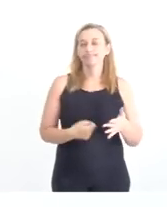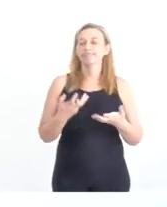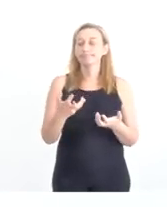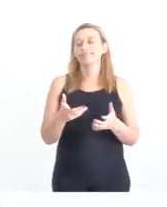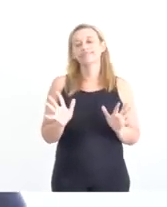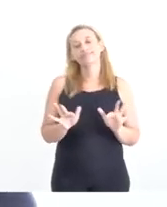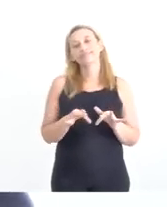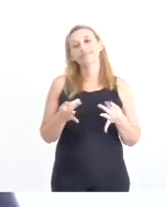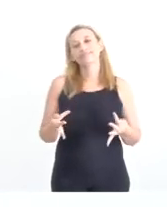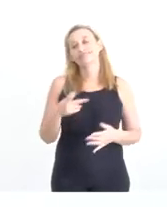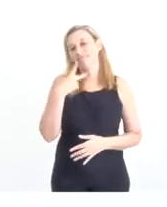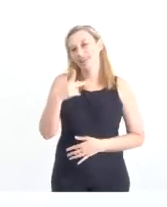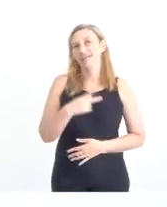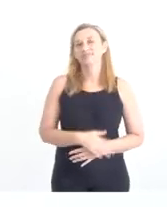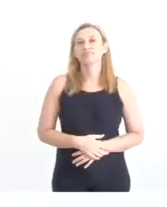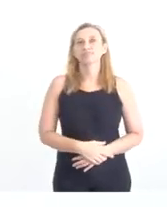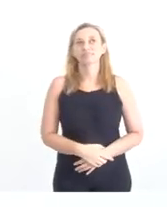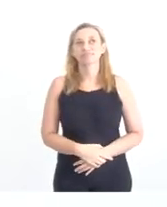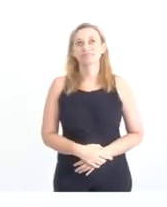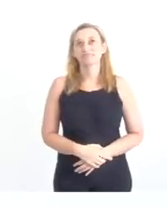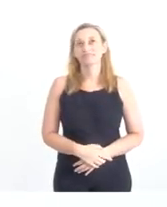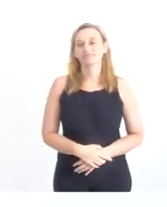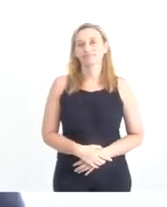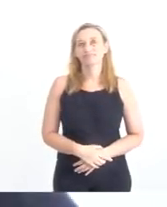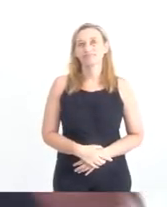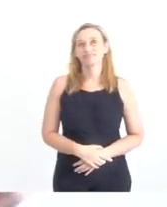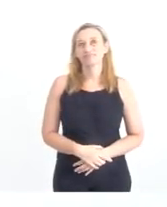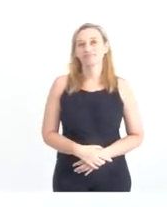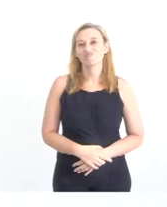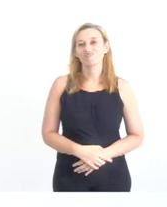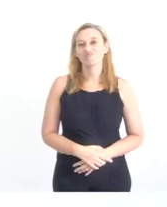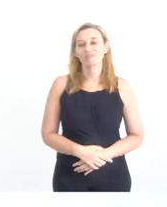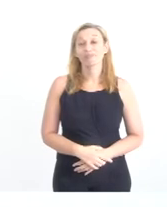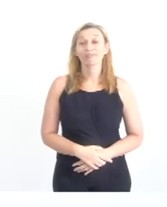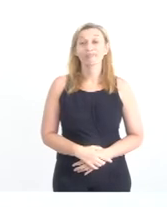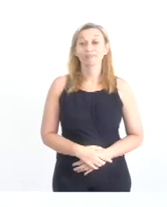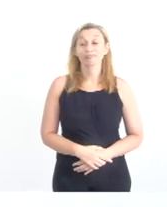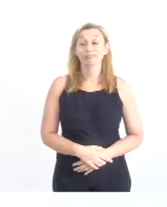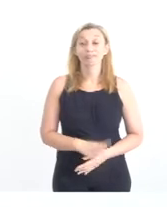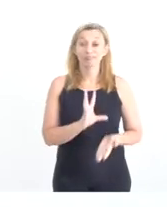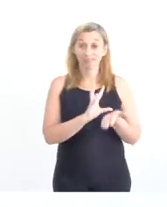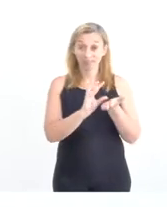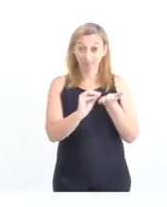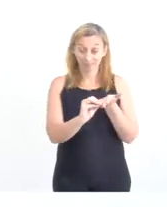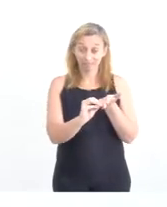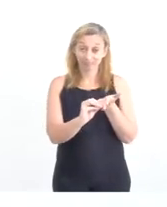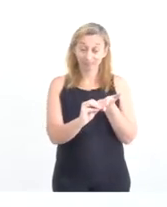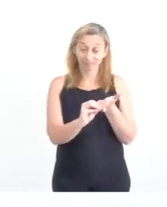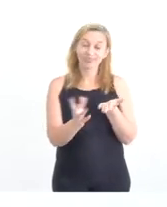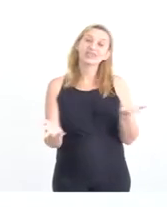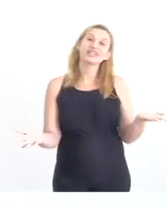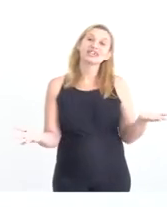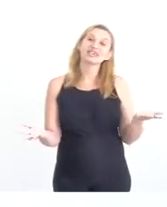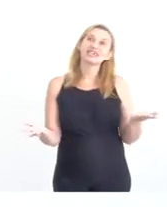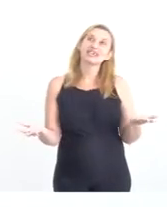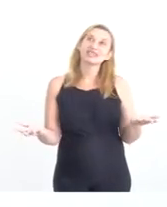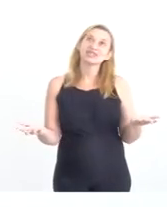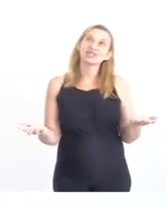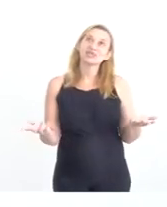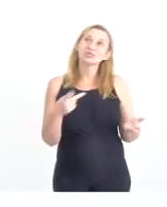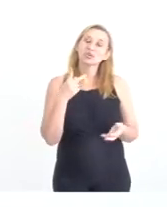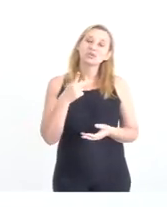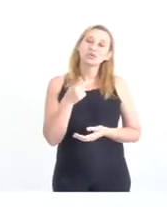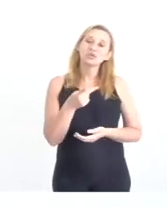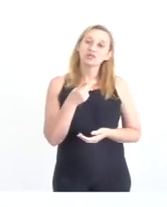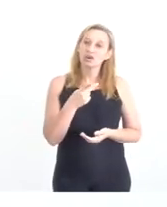quero simplesmente dizer o seguinte primeiro é que esse é um essa é uma pauta é uma o que coloca